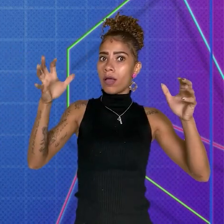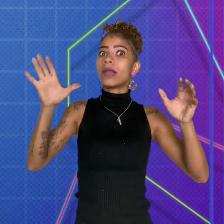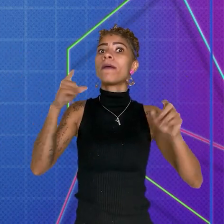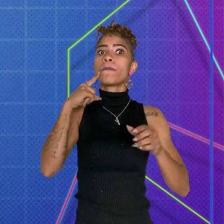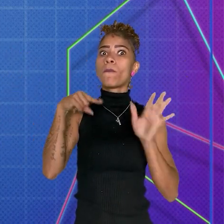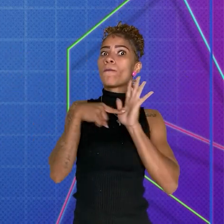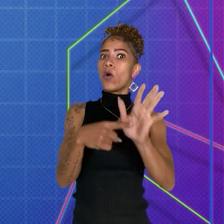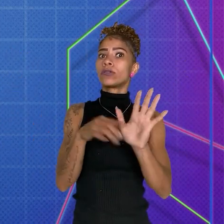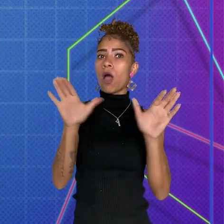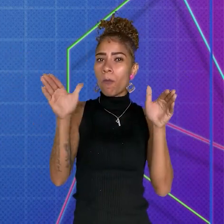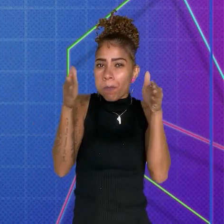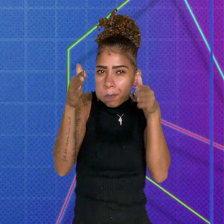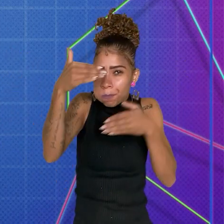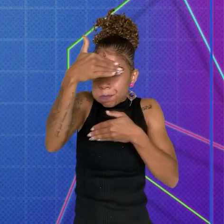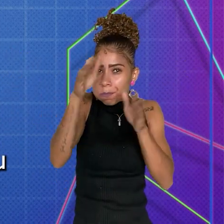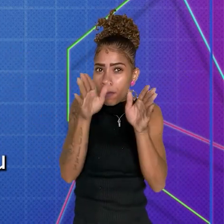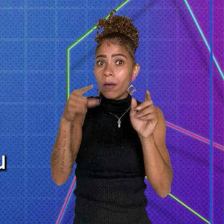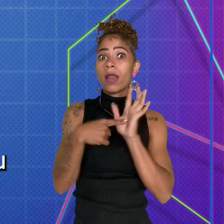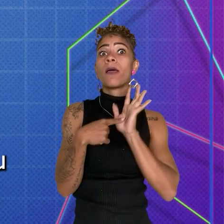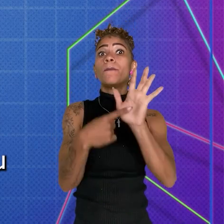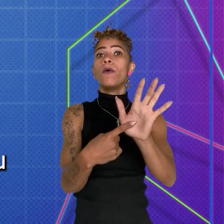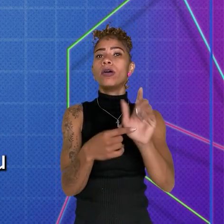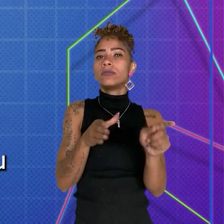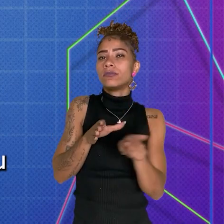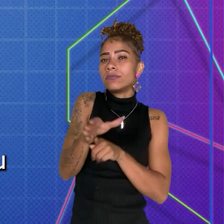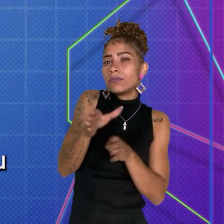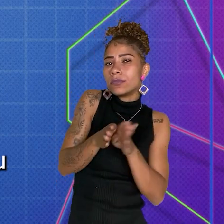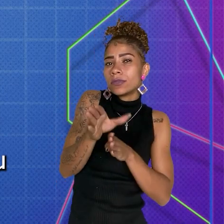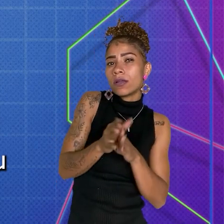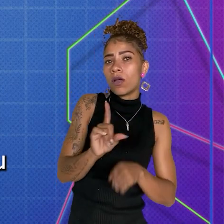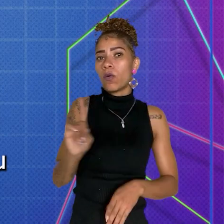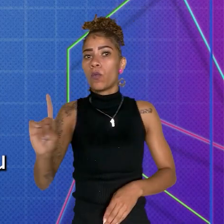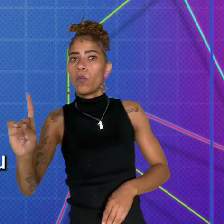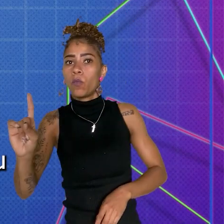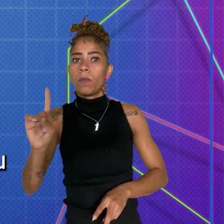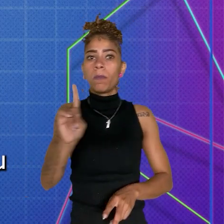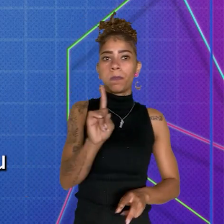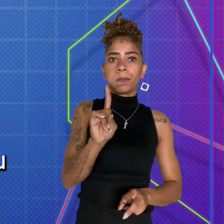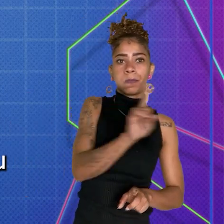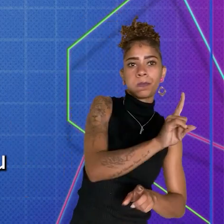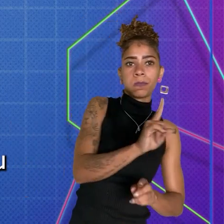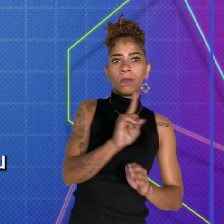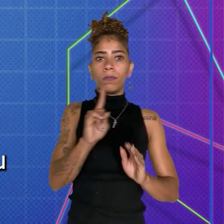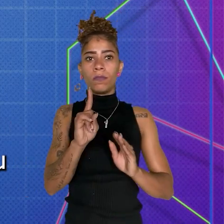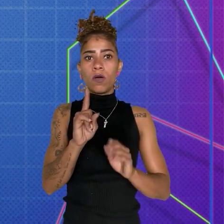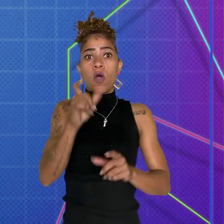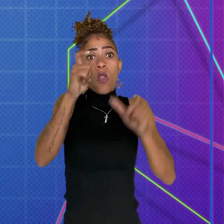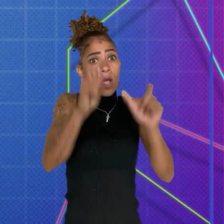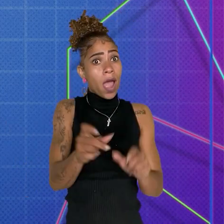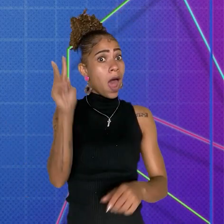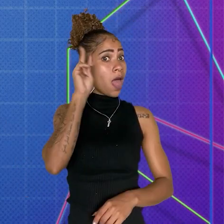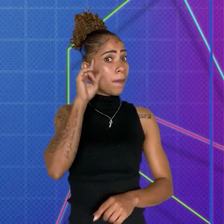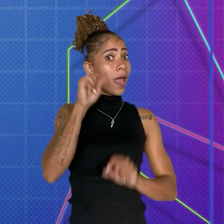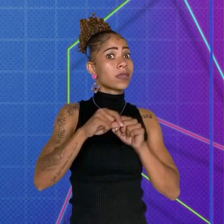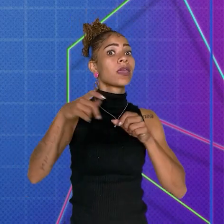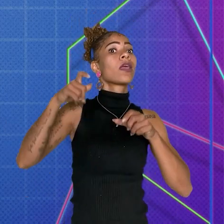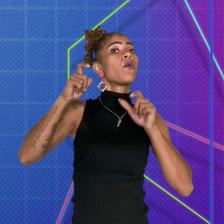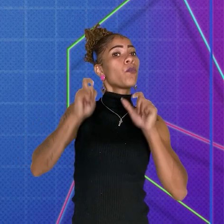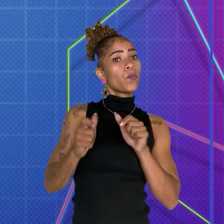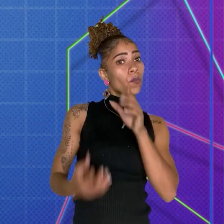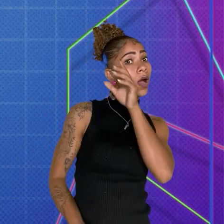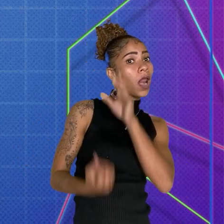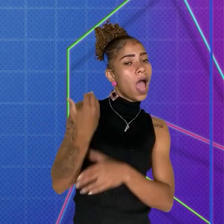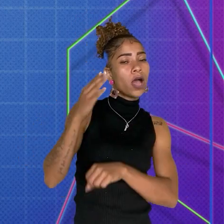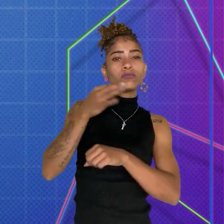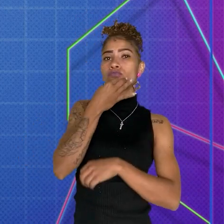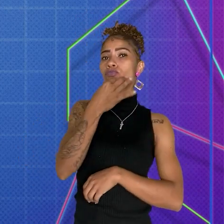ambiente fechado. Mudanças no efeito também podem indicar que a pessoa se moveu para um outro cômodo ou local. Vale lembrar que o ambiente onde os